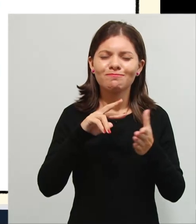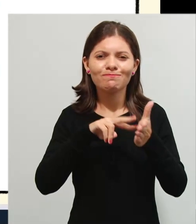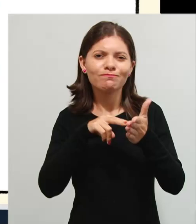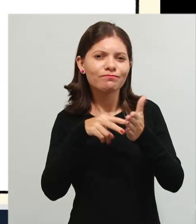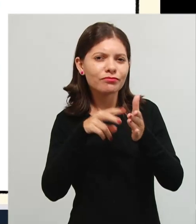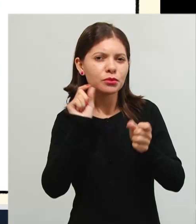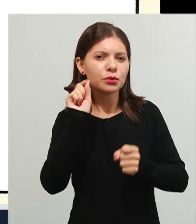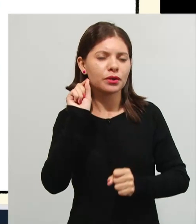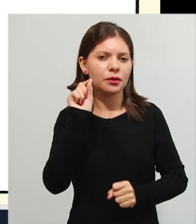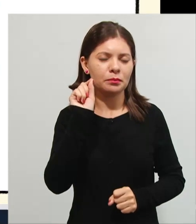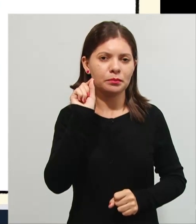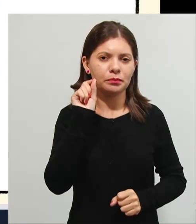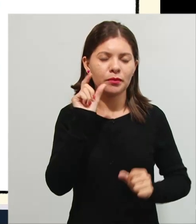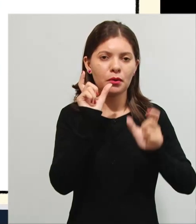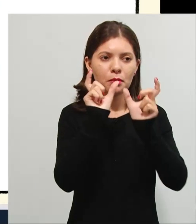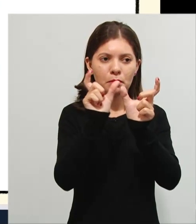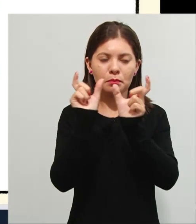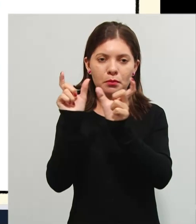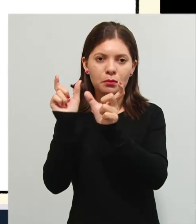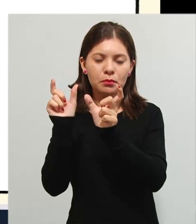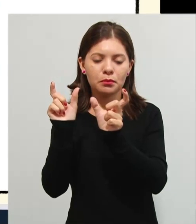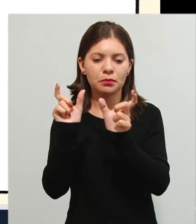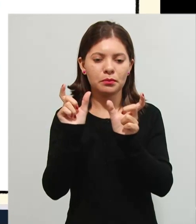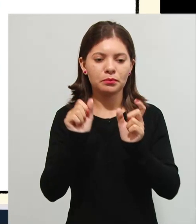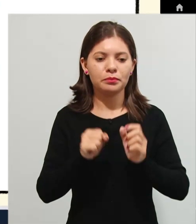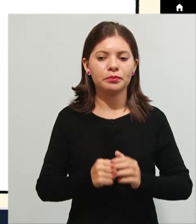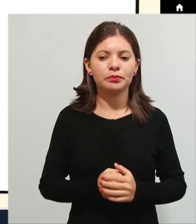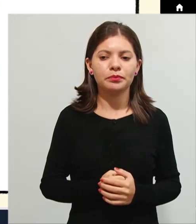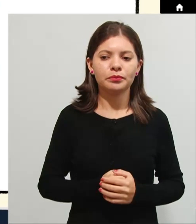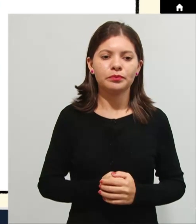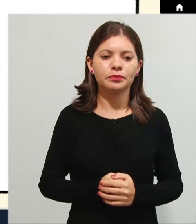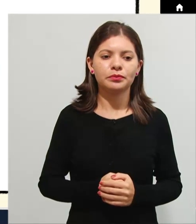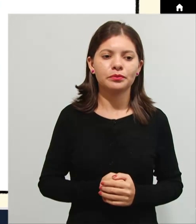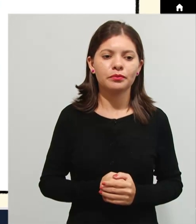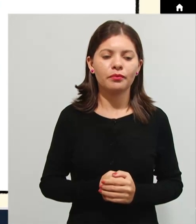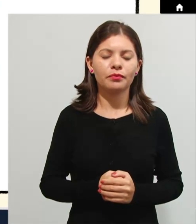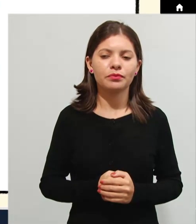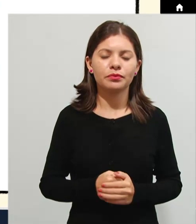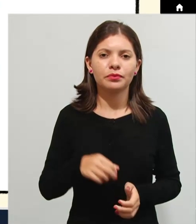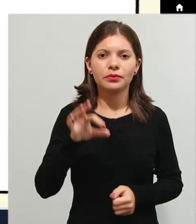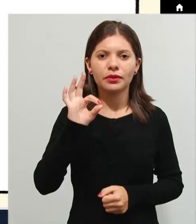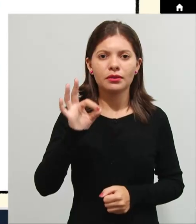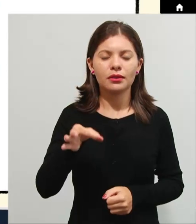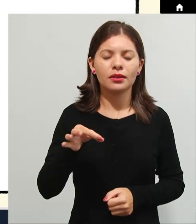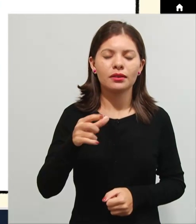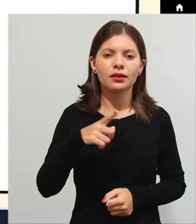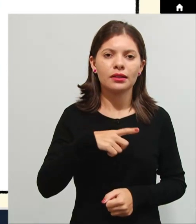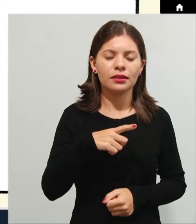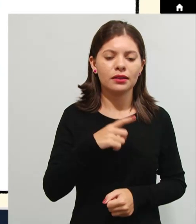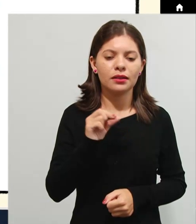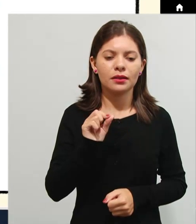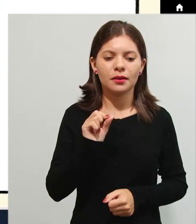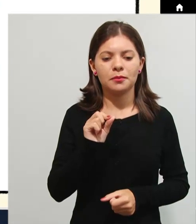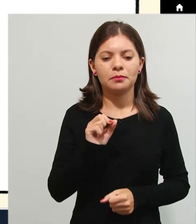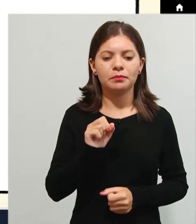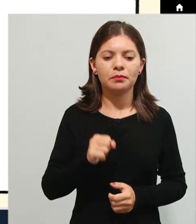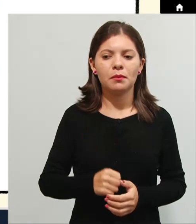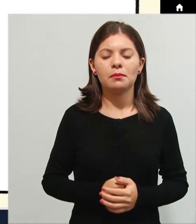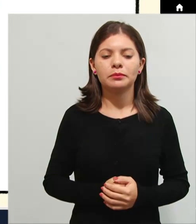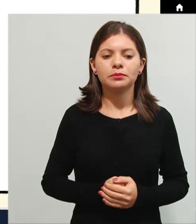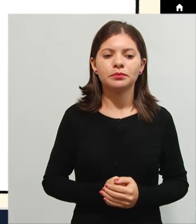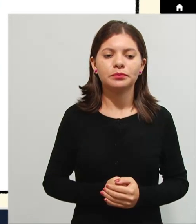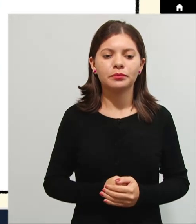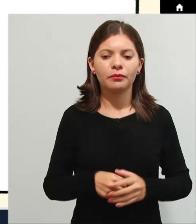fórmulas, a gente tem um menuzinho chamado Fórmulas, certo? temos um menuzinho chamado